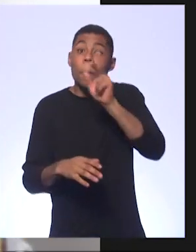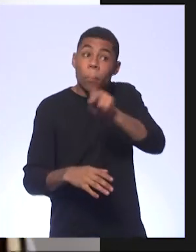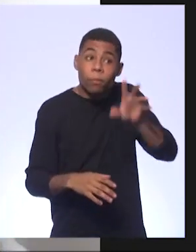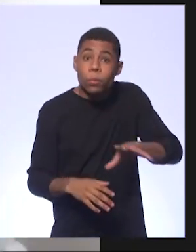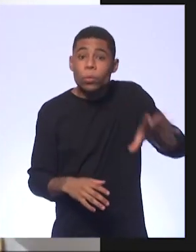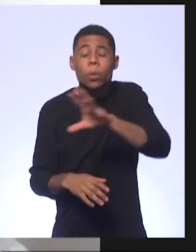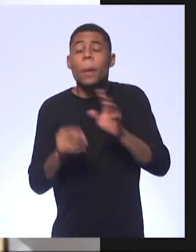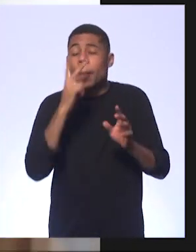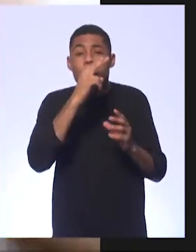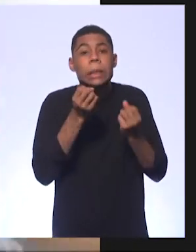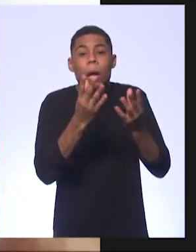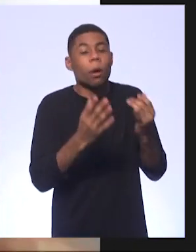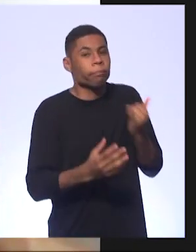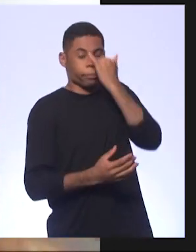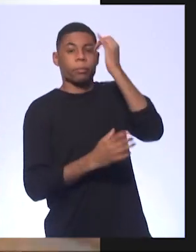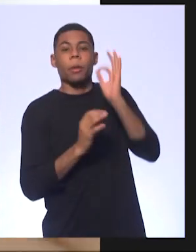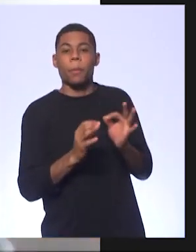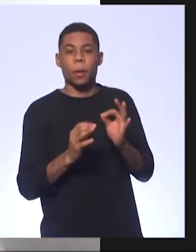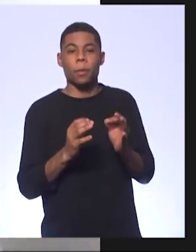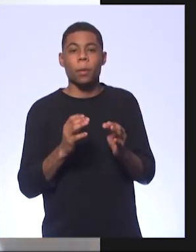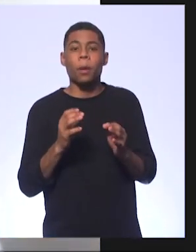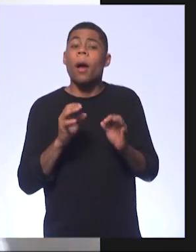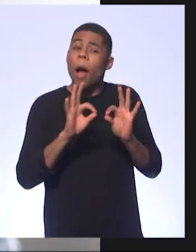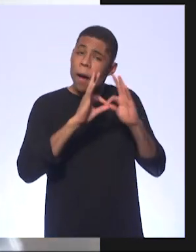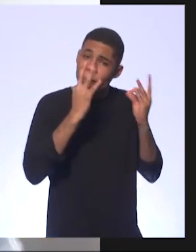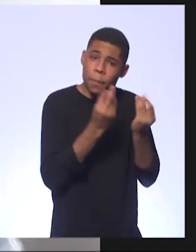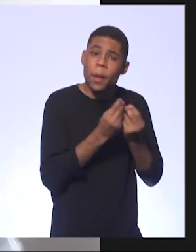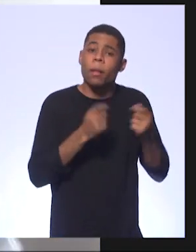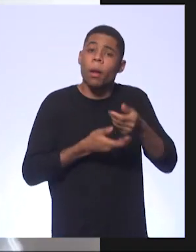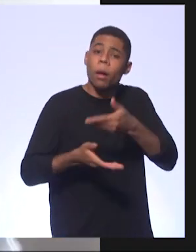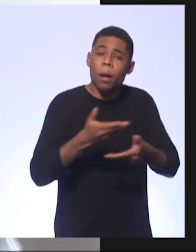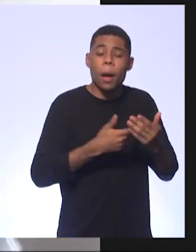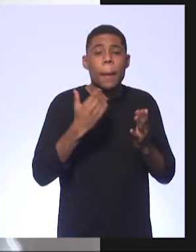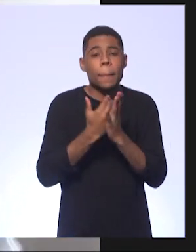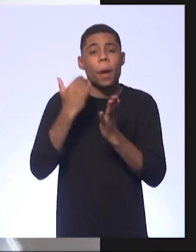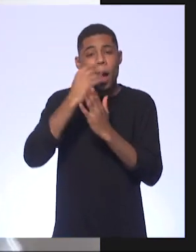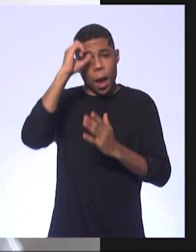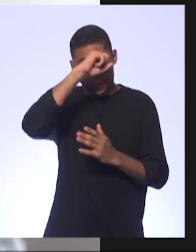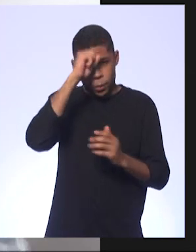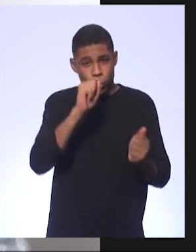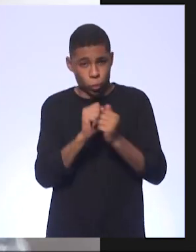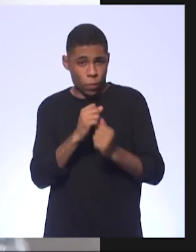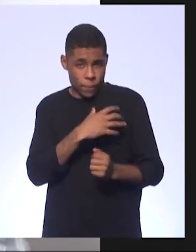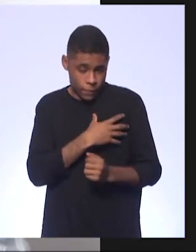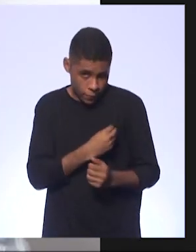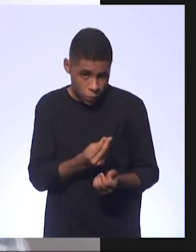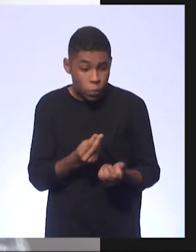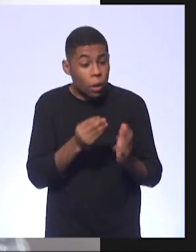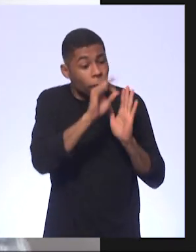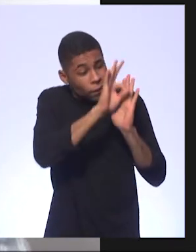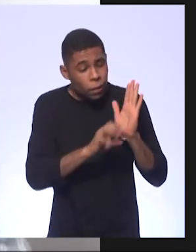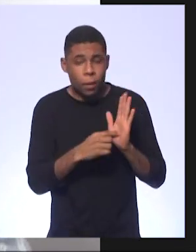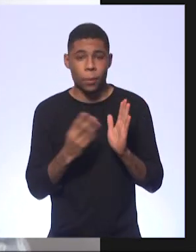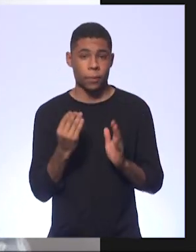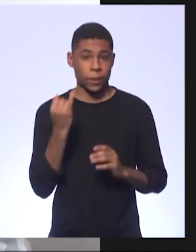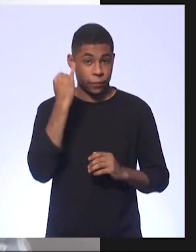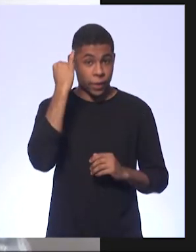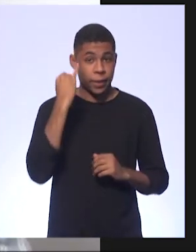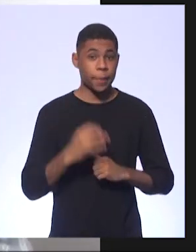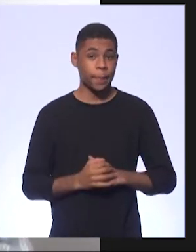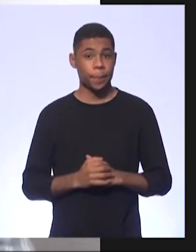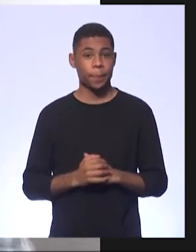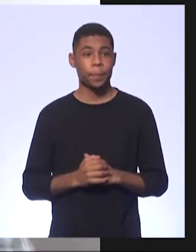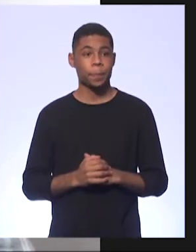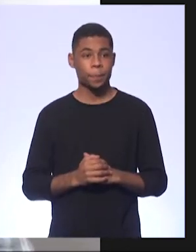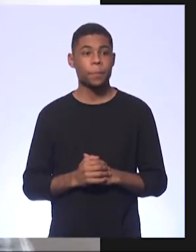a pauta de interação das famílias que podem com os aprendizados dos filhos. Então, o texto é muito importante. Então, eu estou